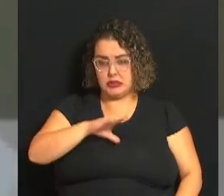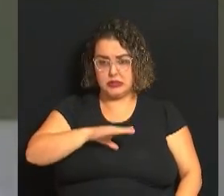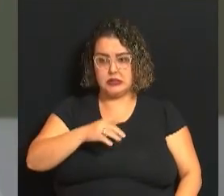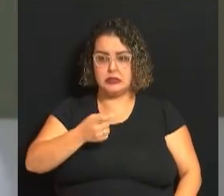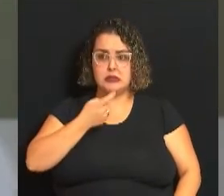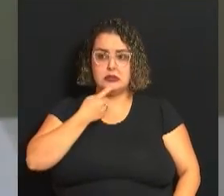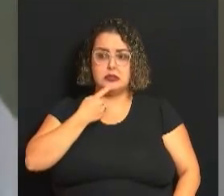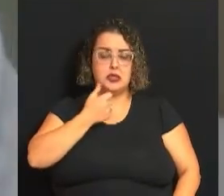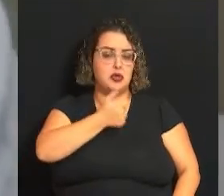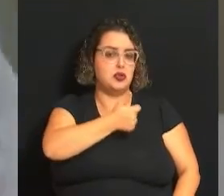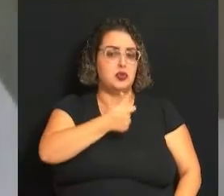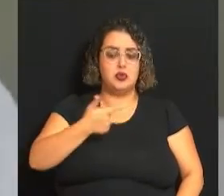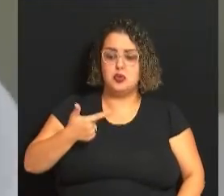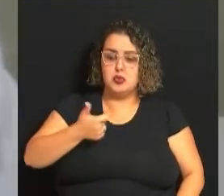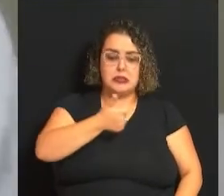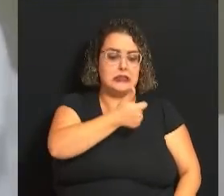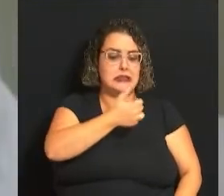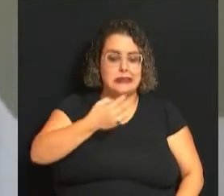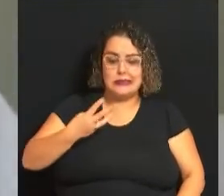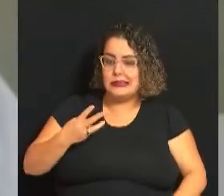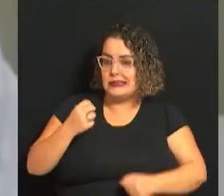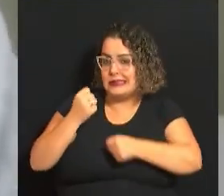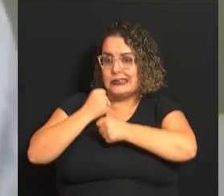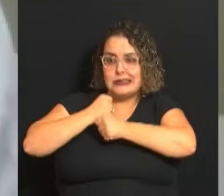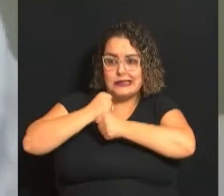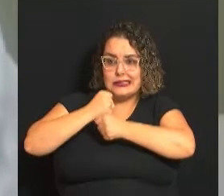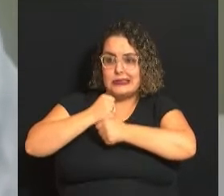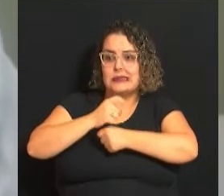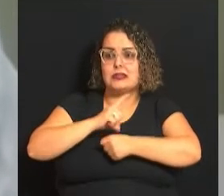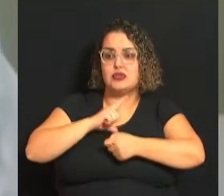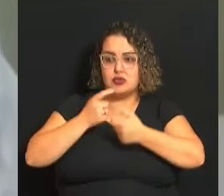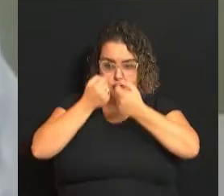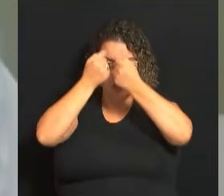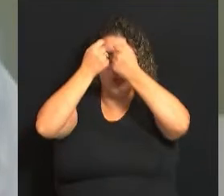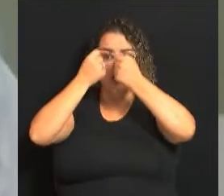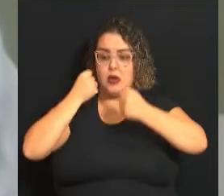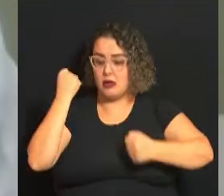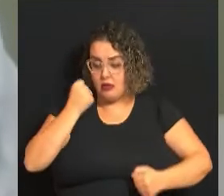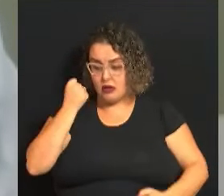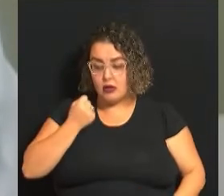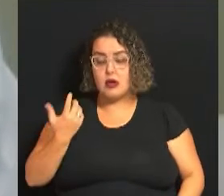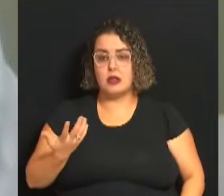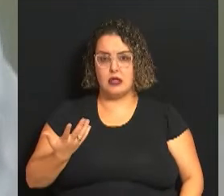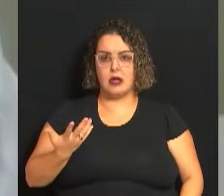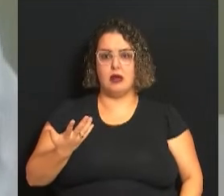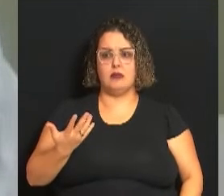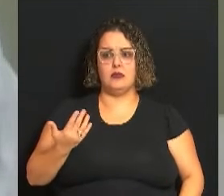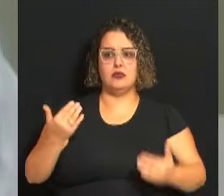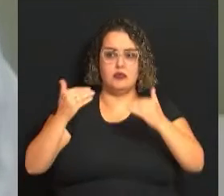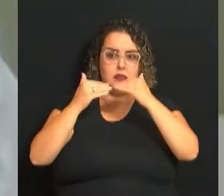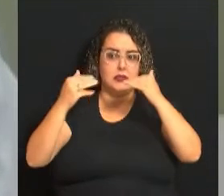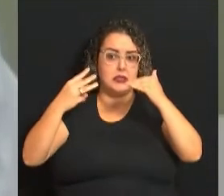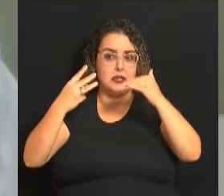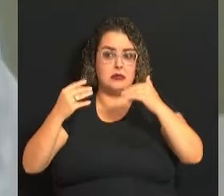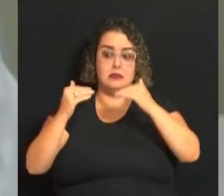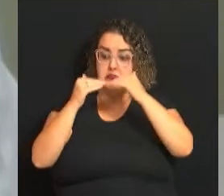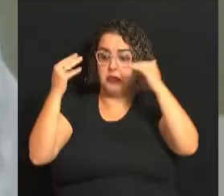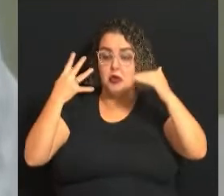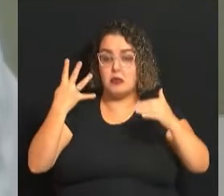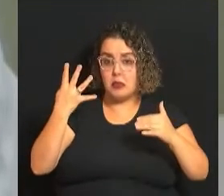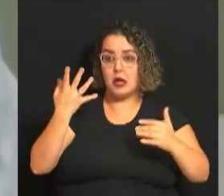12, 13 anos, tinha tumor agressivo, né? Tumor grau 3, grau